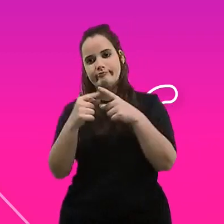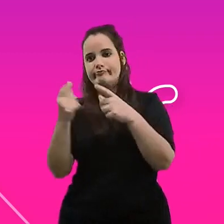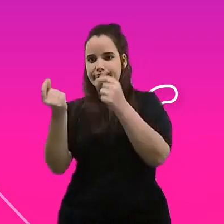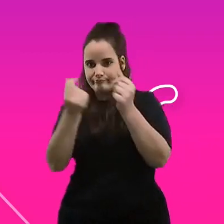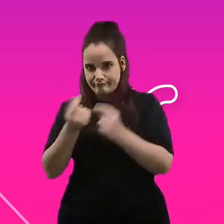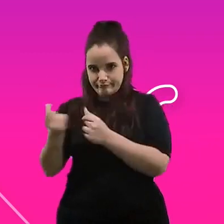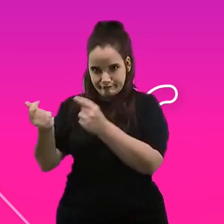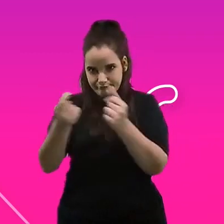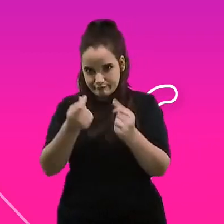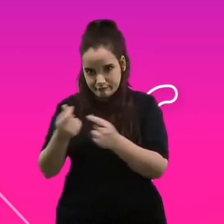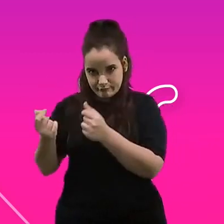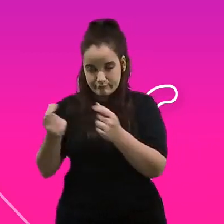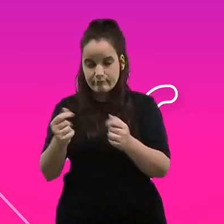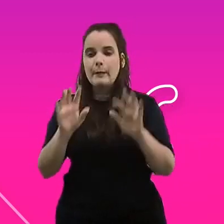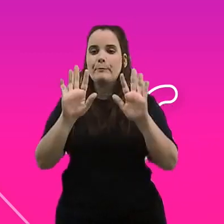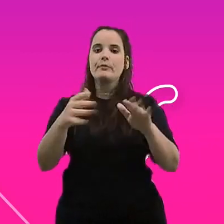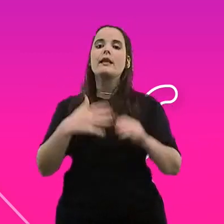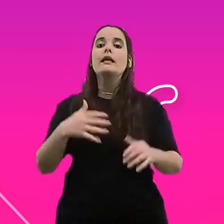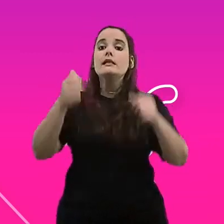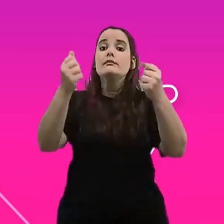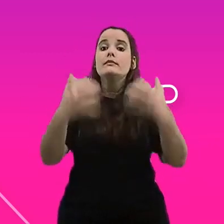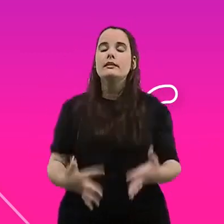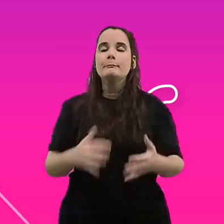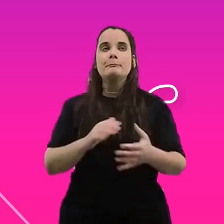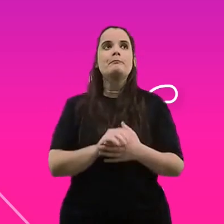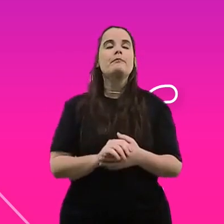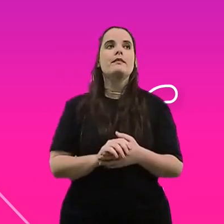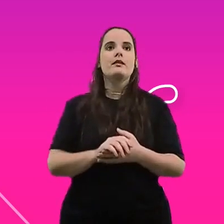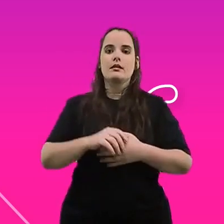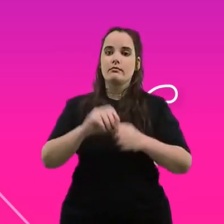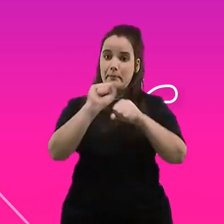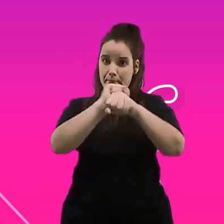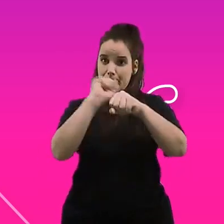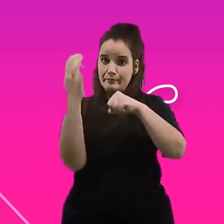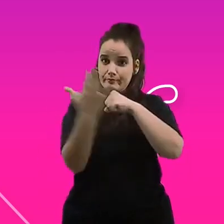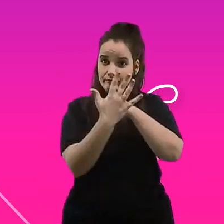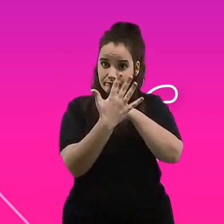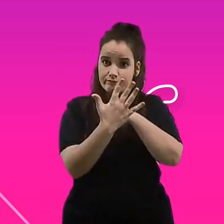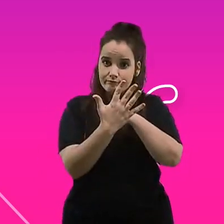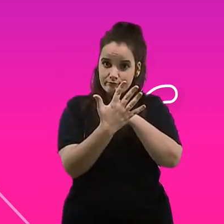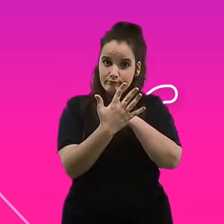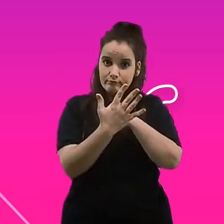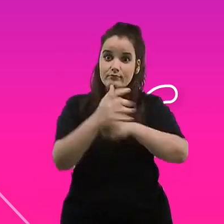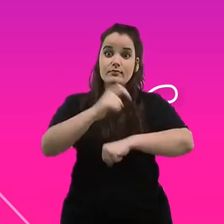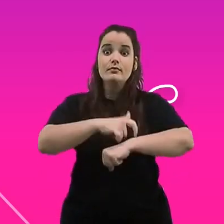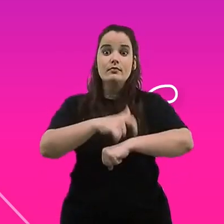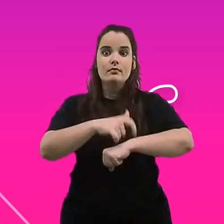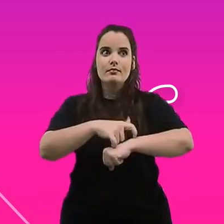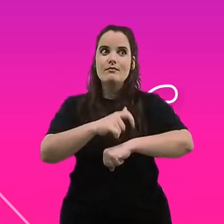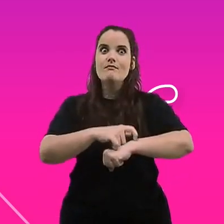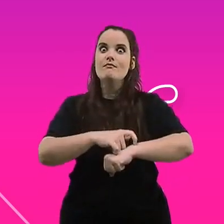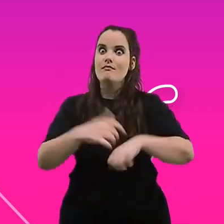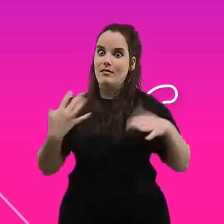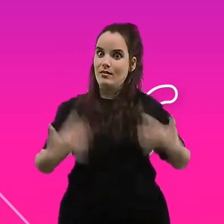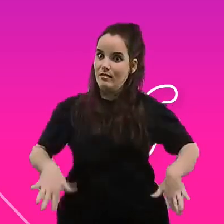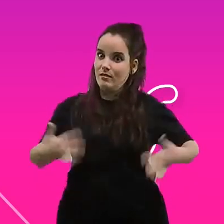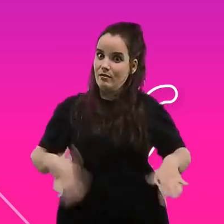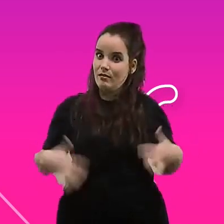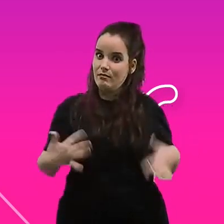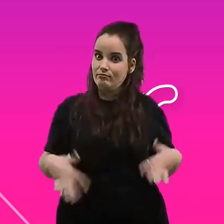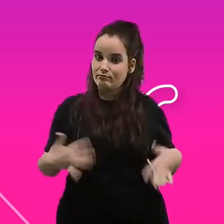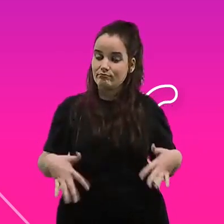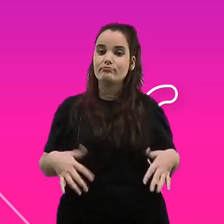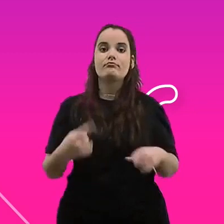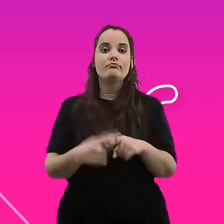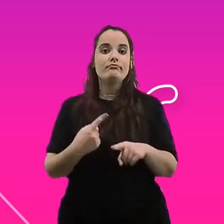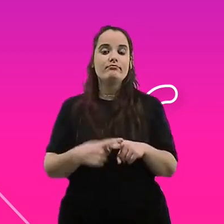gente vivenciou? Foi justamente um momento único, né? Acho que, sobretudo, acho que eu falo da tipicidade de